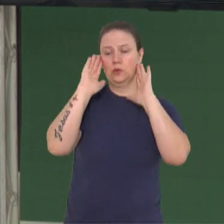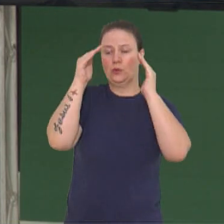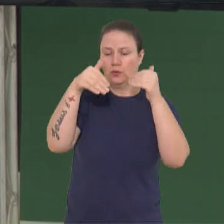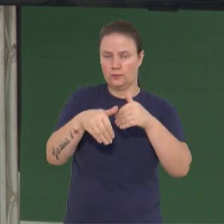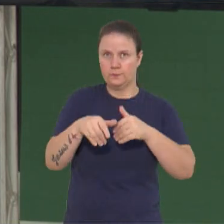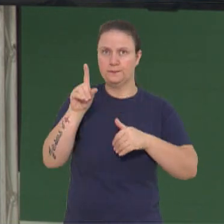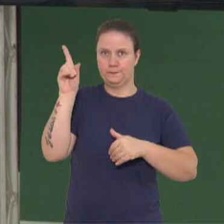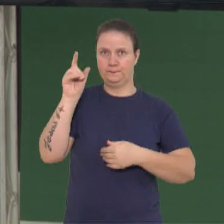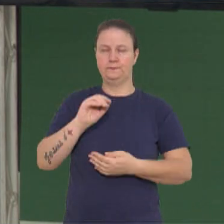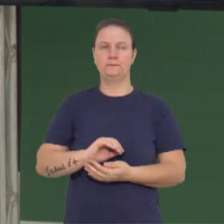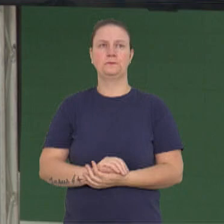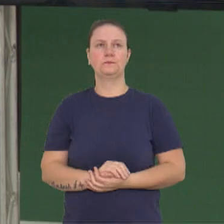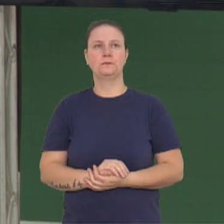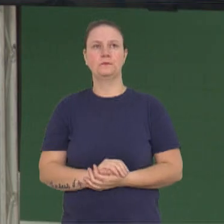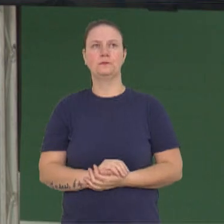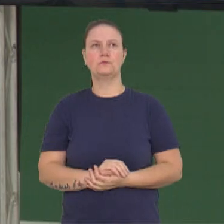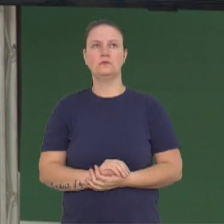Heráclito.